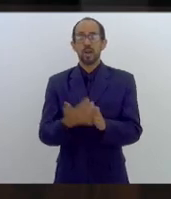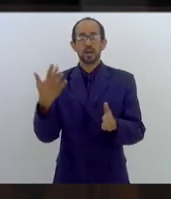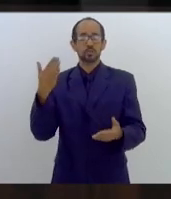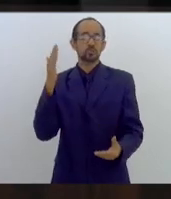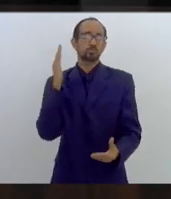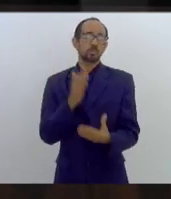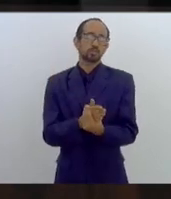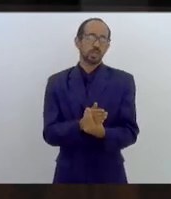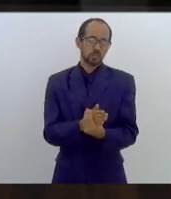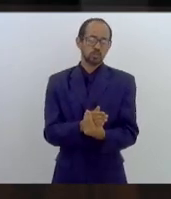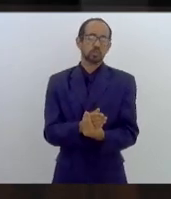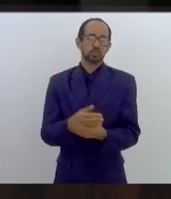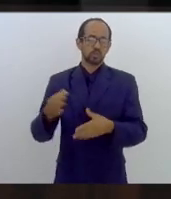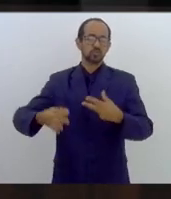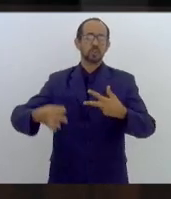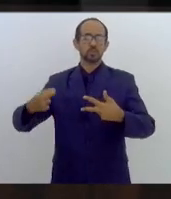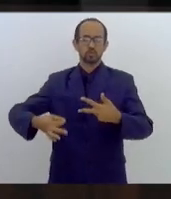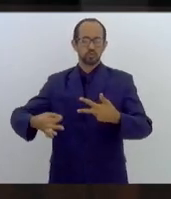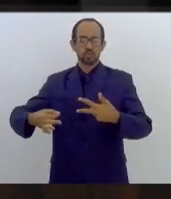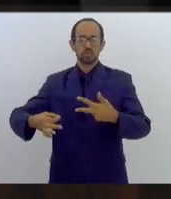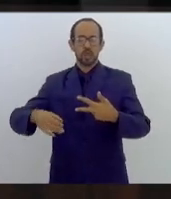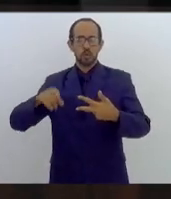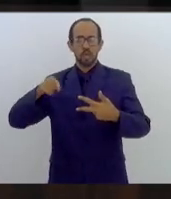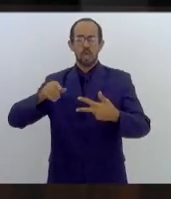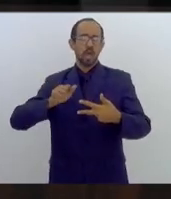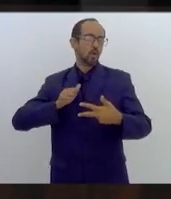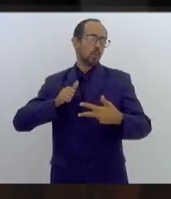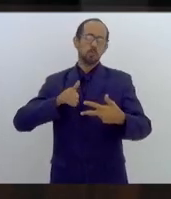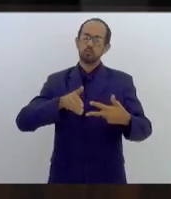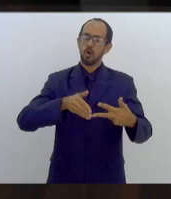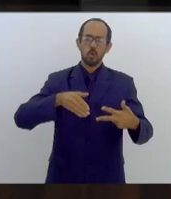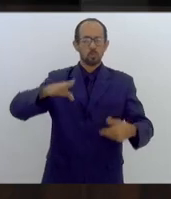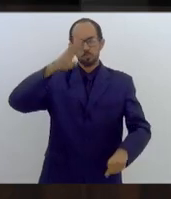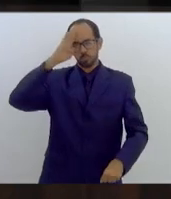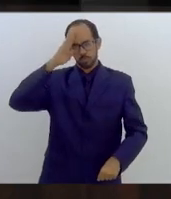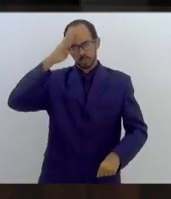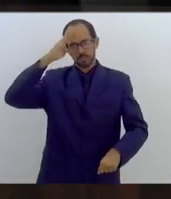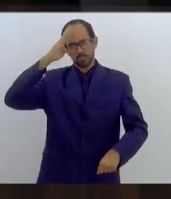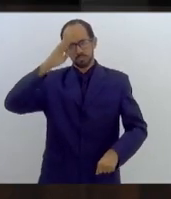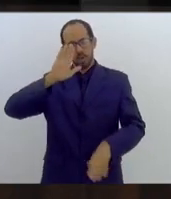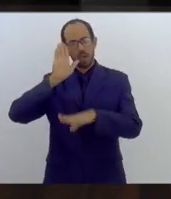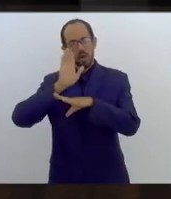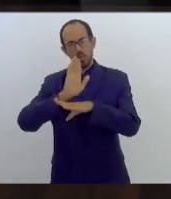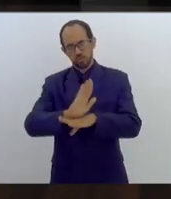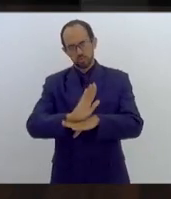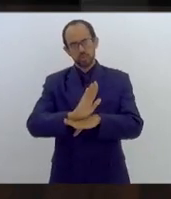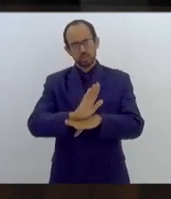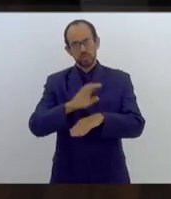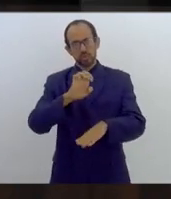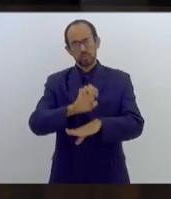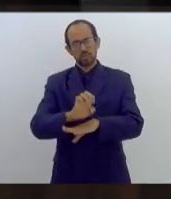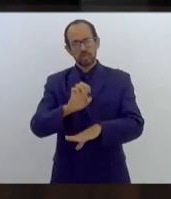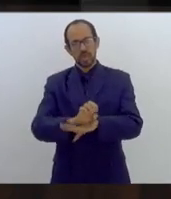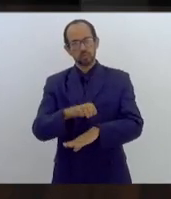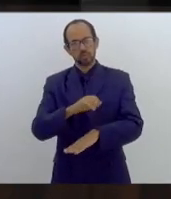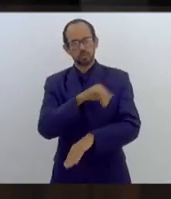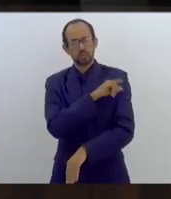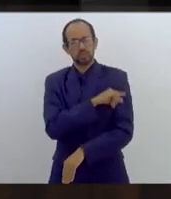na esfera judicial tem como foco central questões em prol do Estado do Rio de Janeiro e, acima de tudo, da